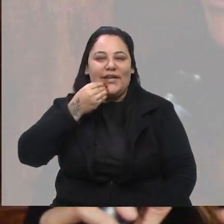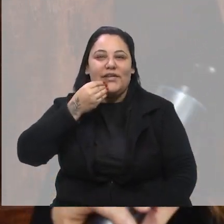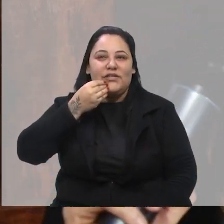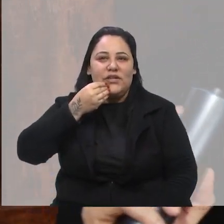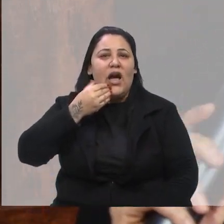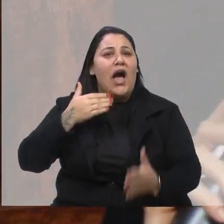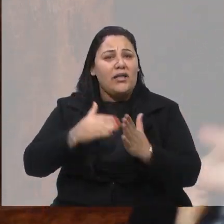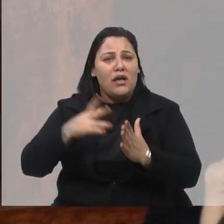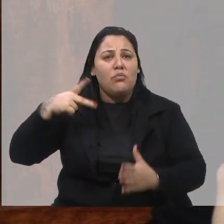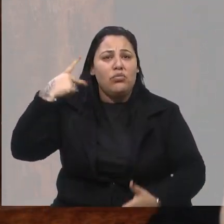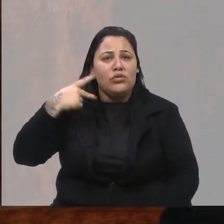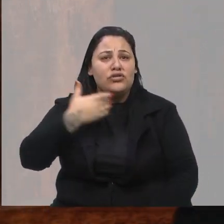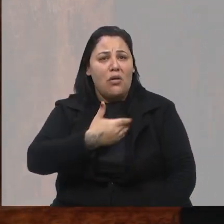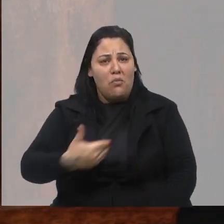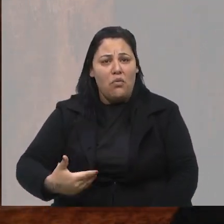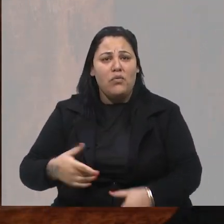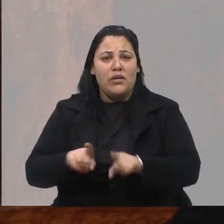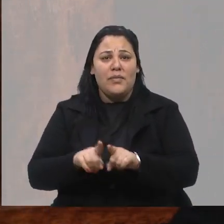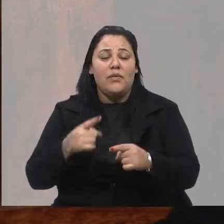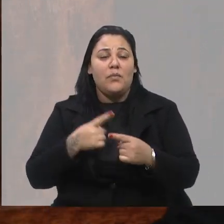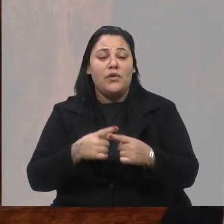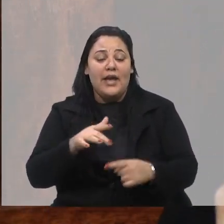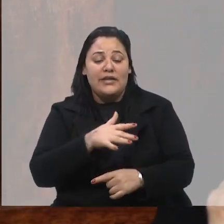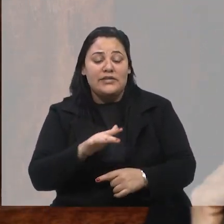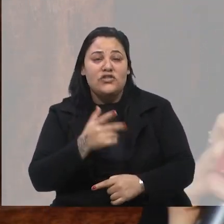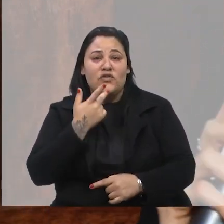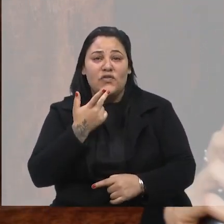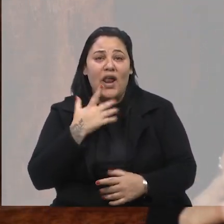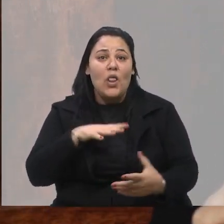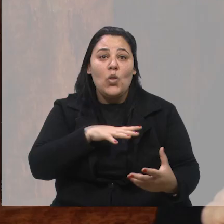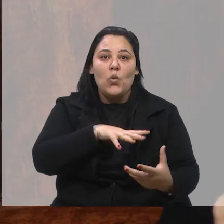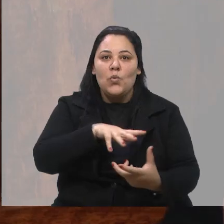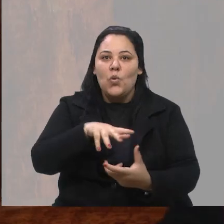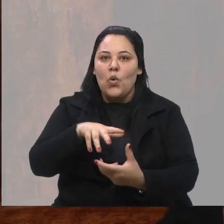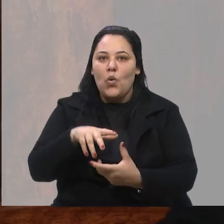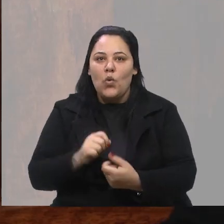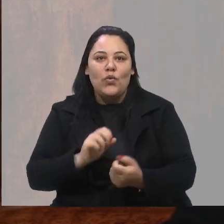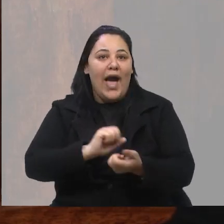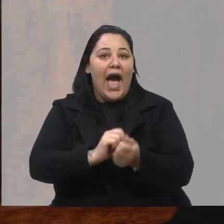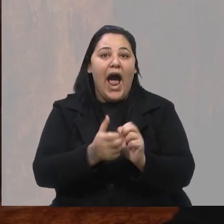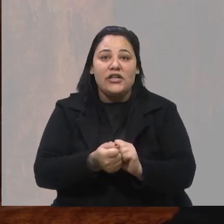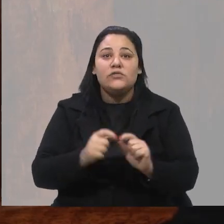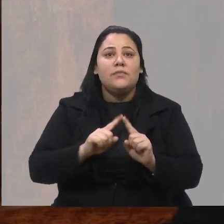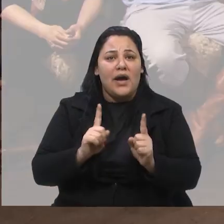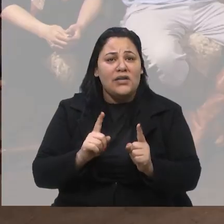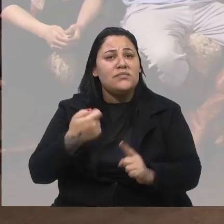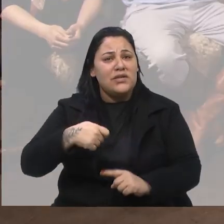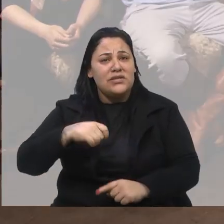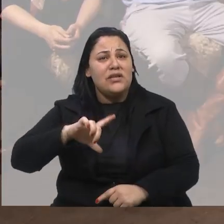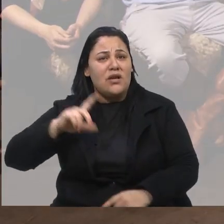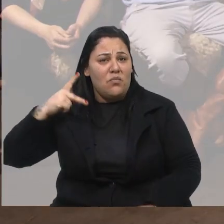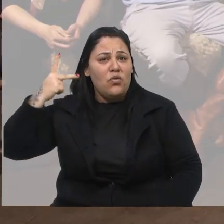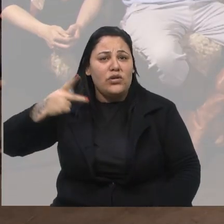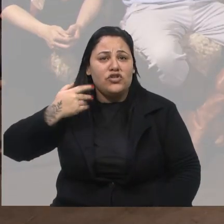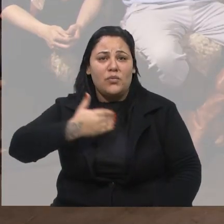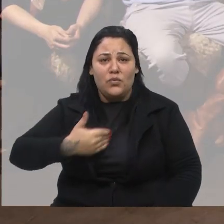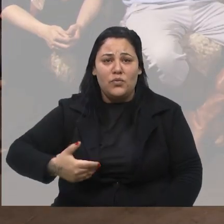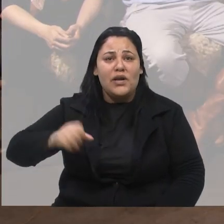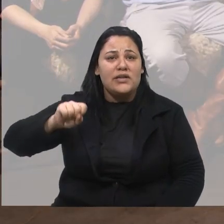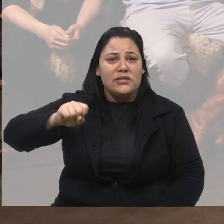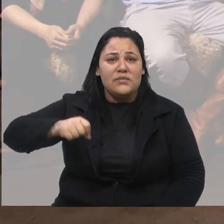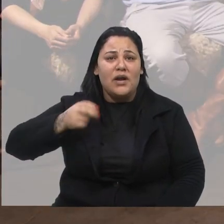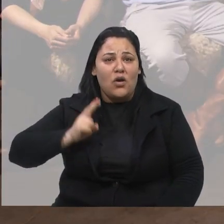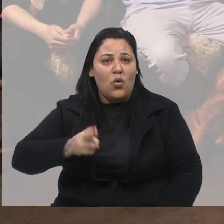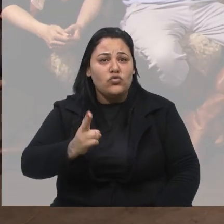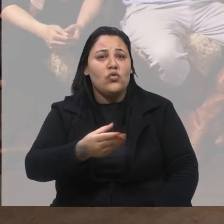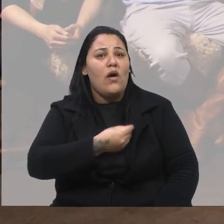políticas públicas, né? Porque às vezes a gente fala tanto do mundo artístico, mas a arte ela precisa de política pública, né? Com certeza. Para poder